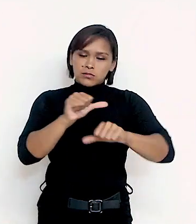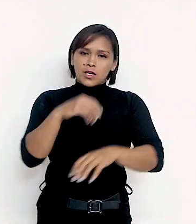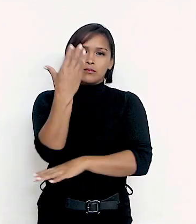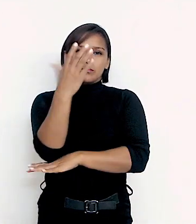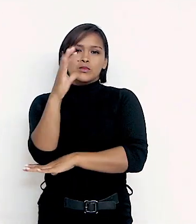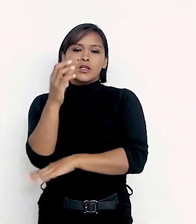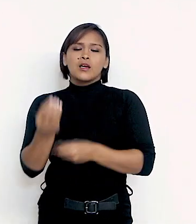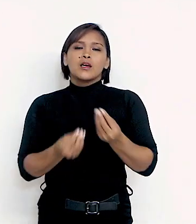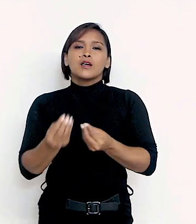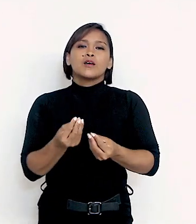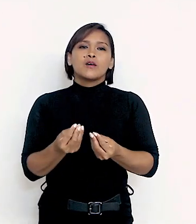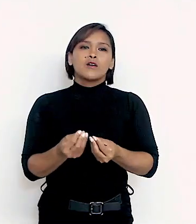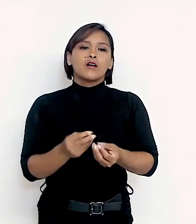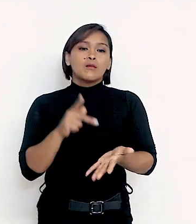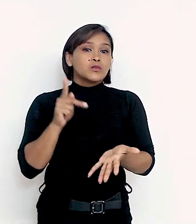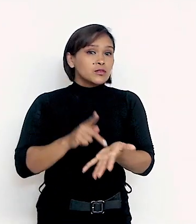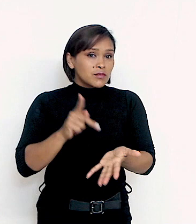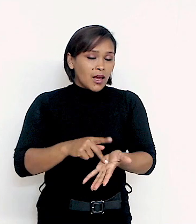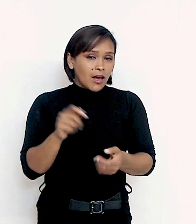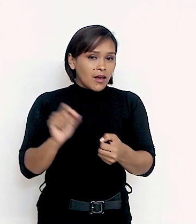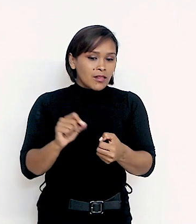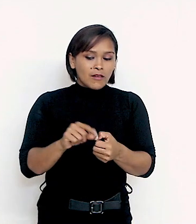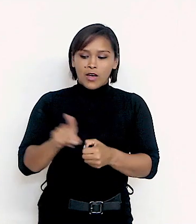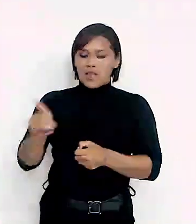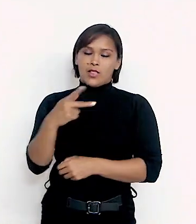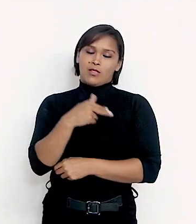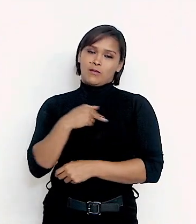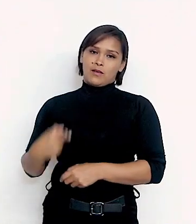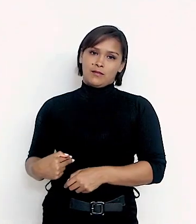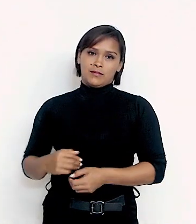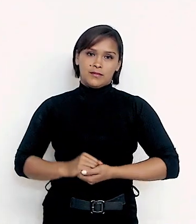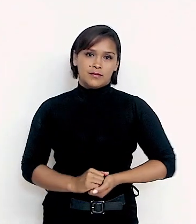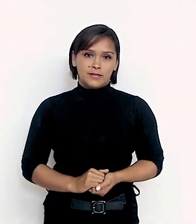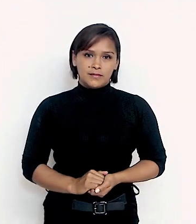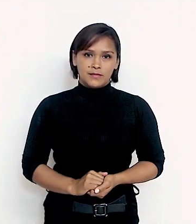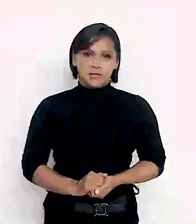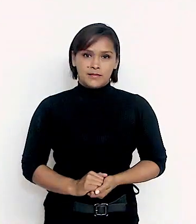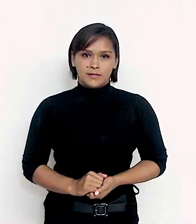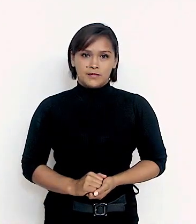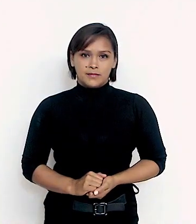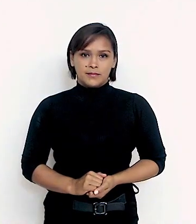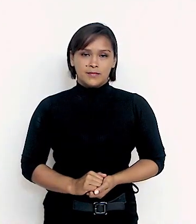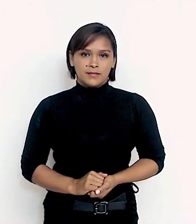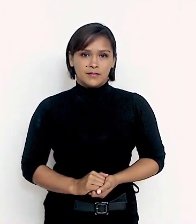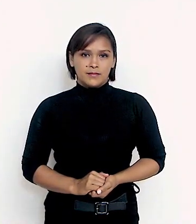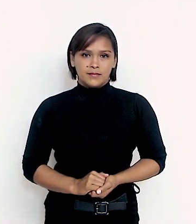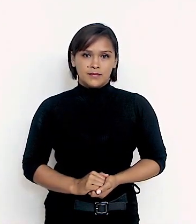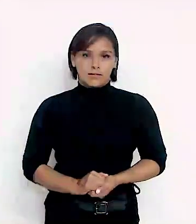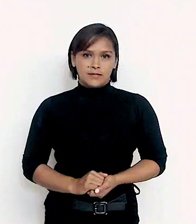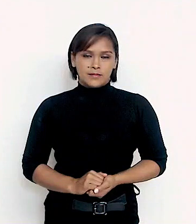e quanto e fato tem sido cumprido por aquele país é e